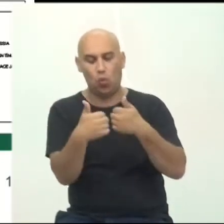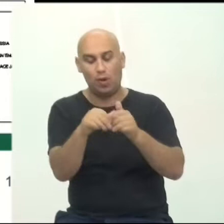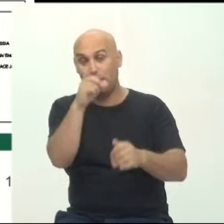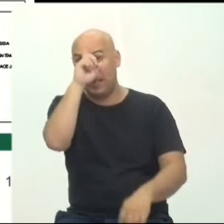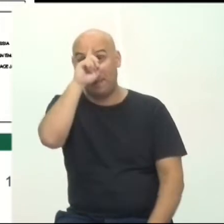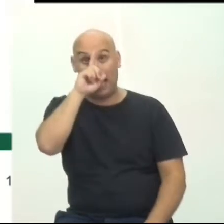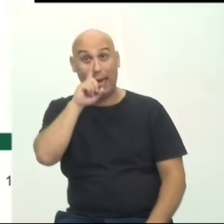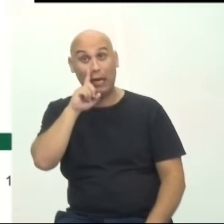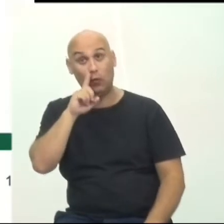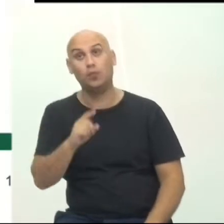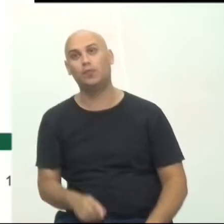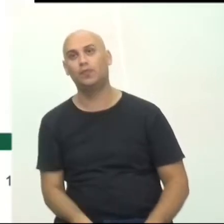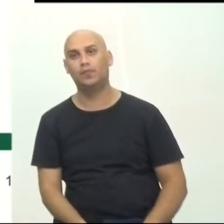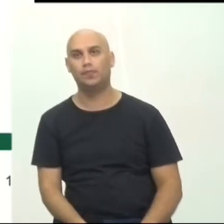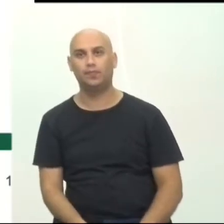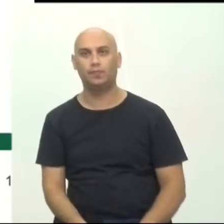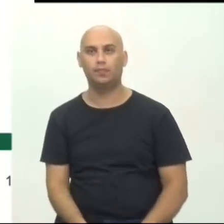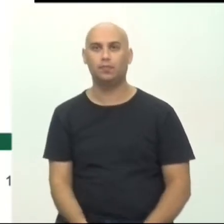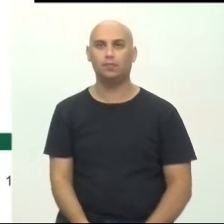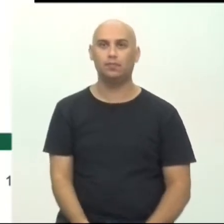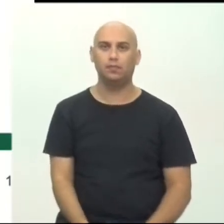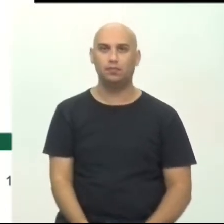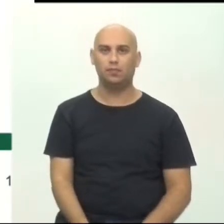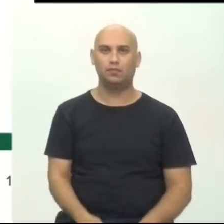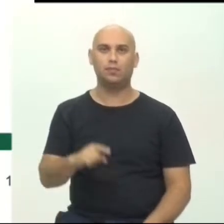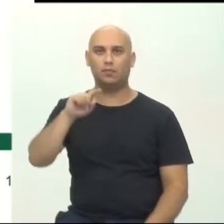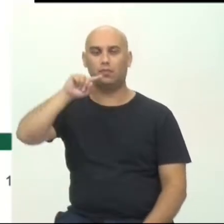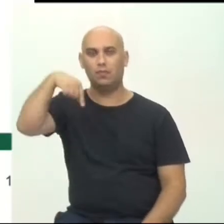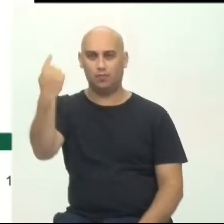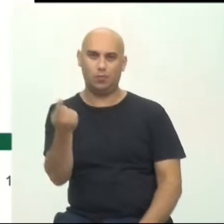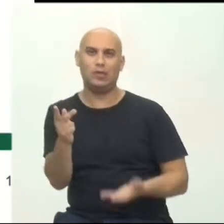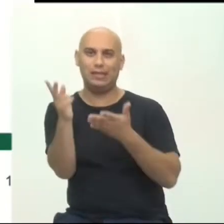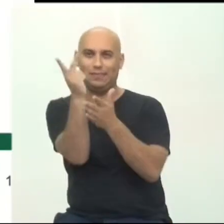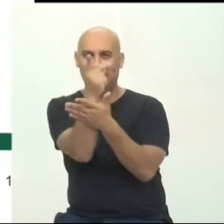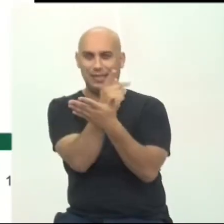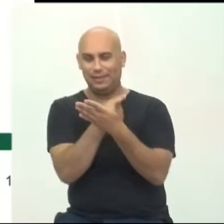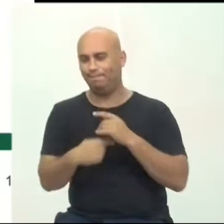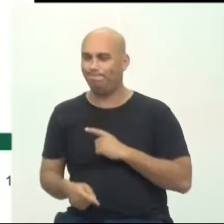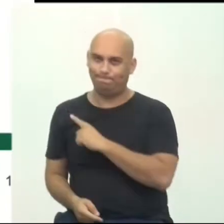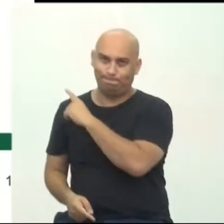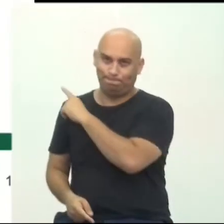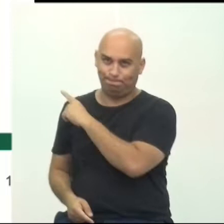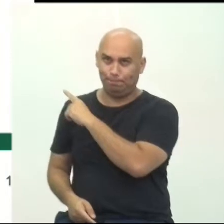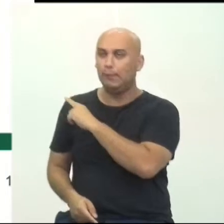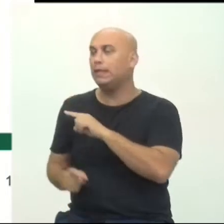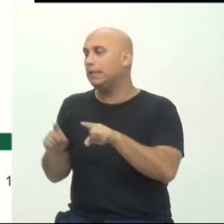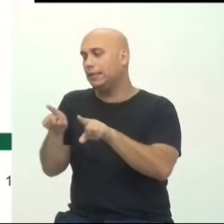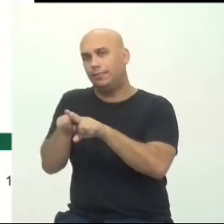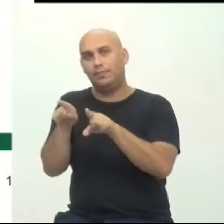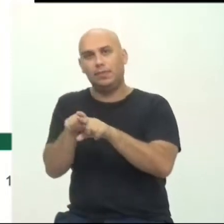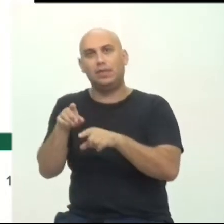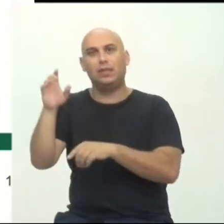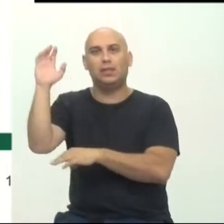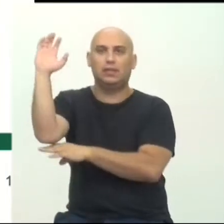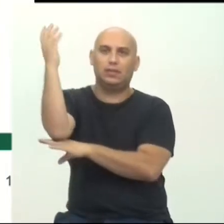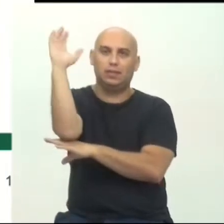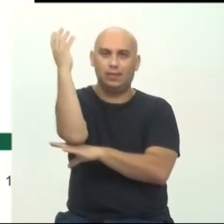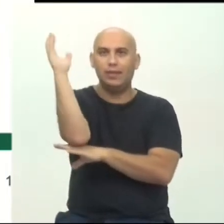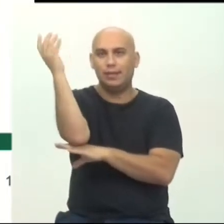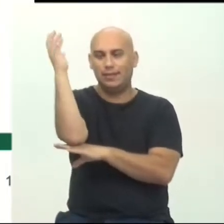por favor. Outro corte esquemático mostrando aquelas árvores estão representando o que é a nossa